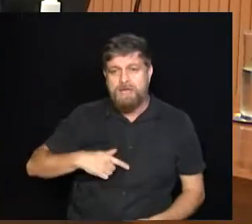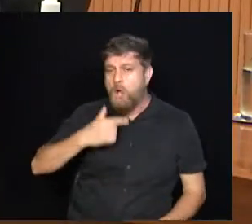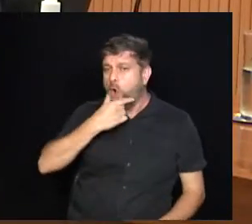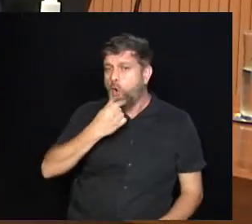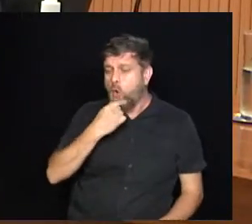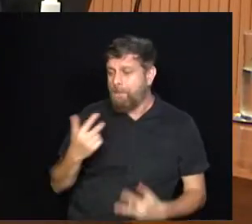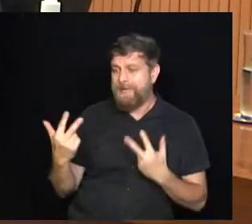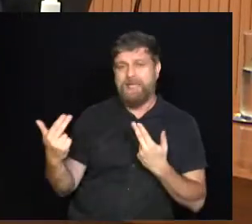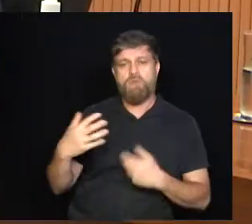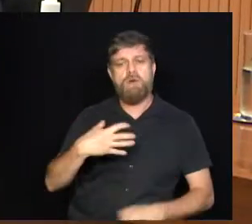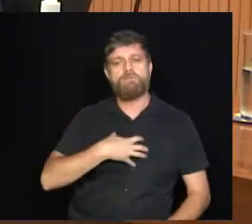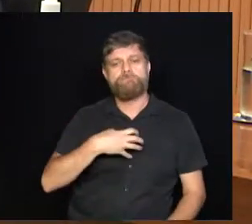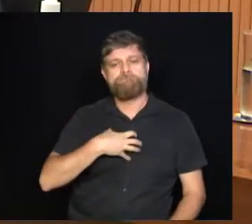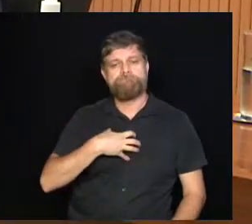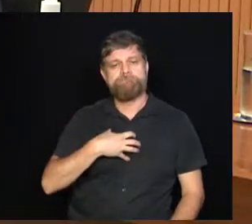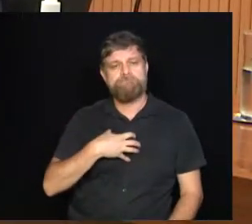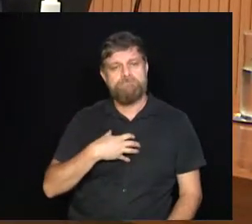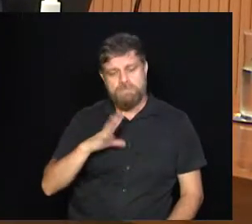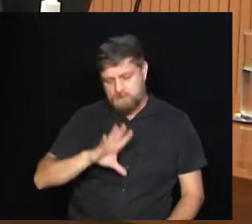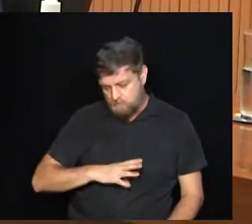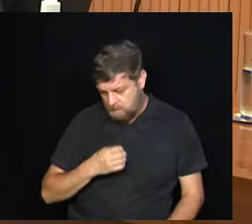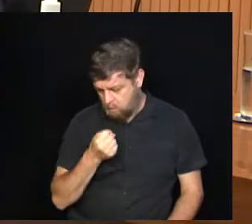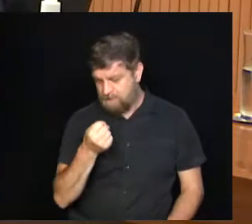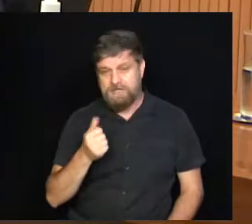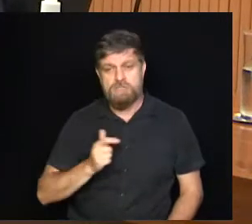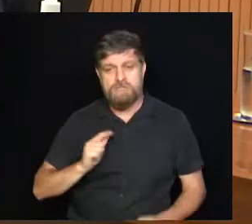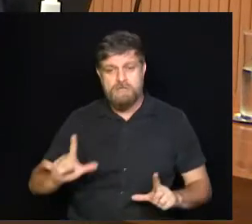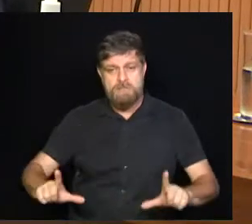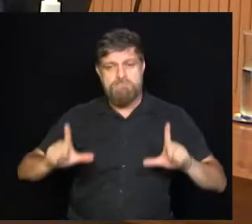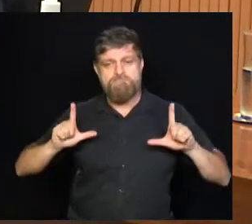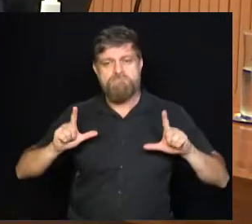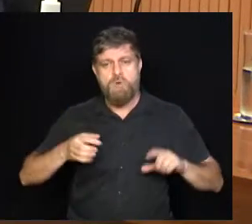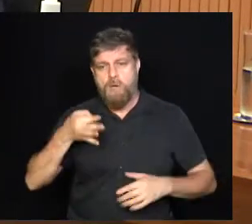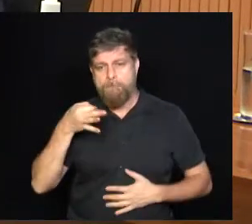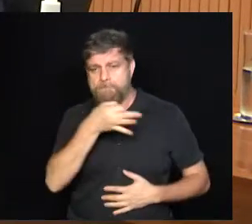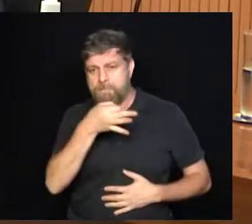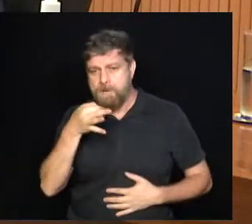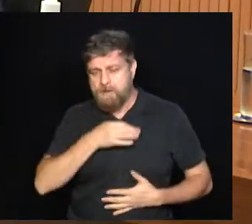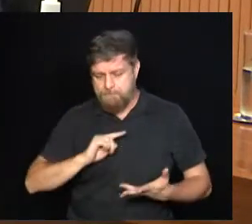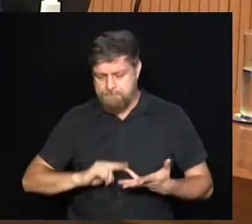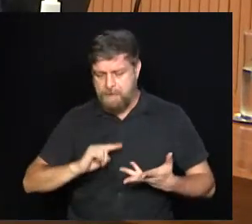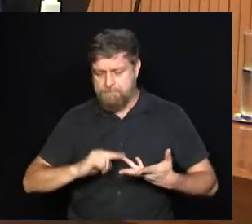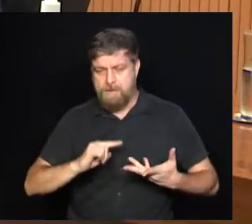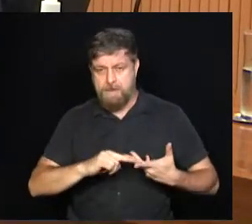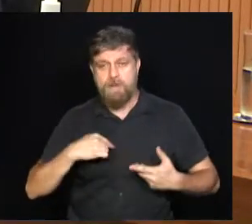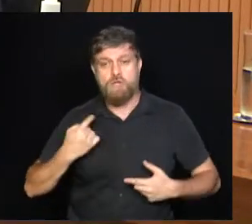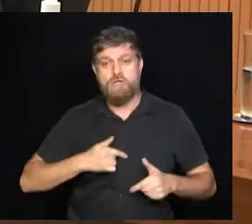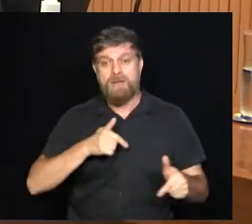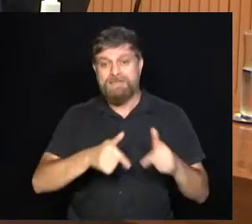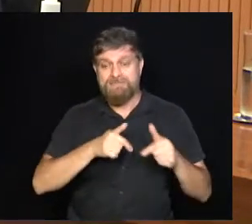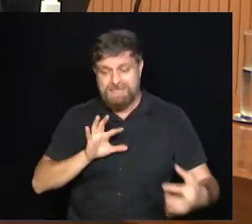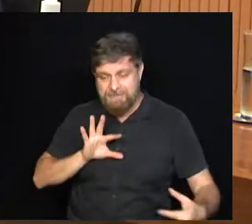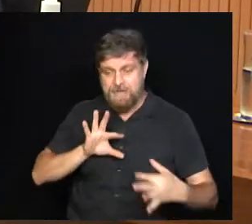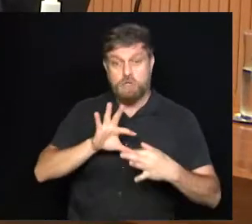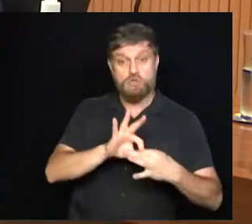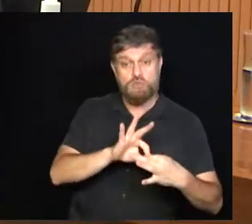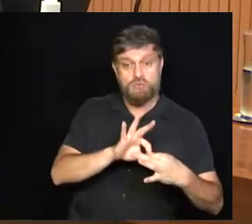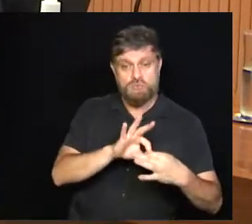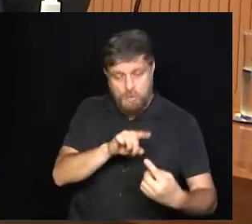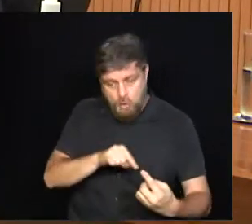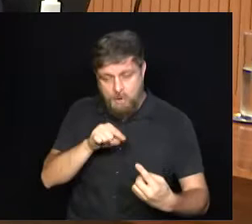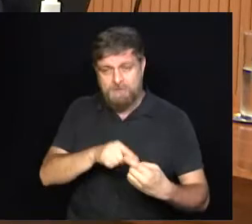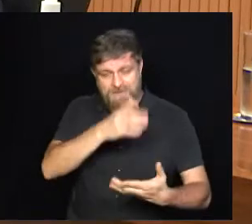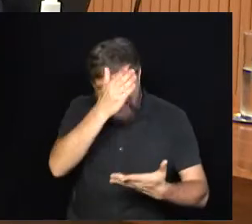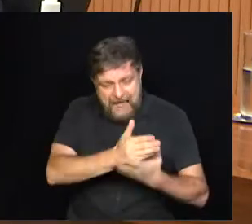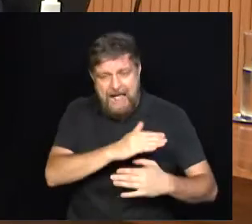essa sensibilidade e com essa coragem de colocar o dedo na ferida e falar: isso existe, e nós temos que trabalhar junto para que isso